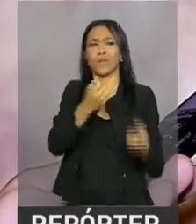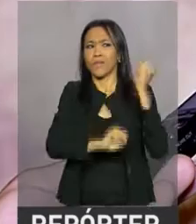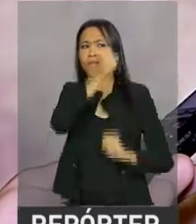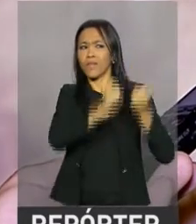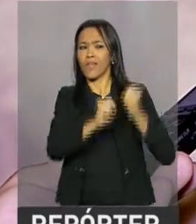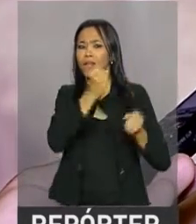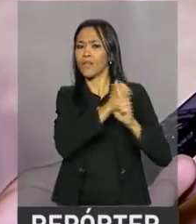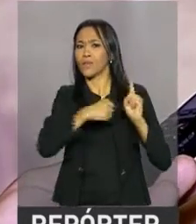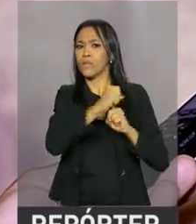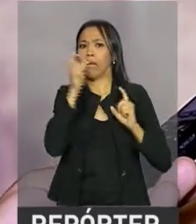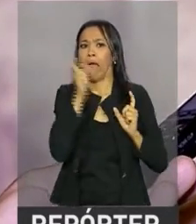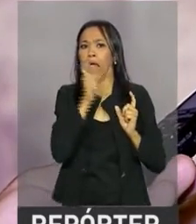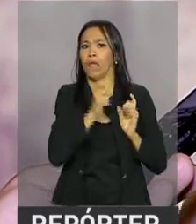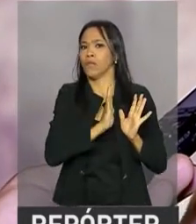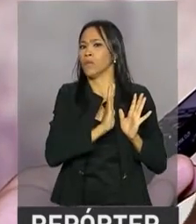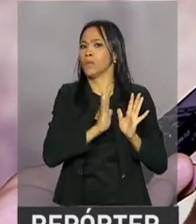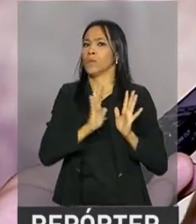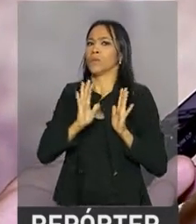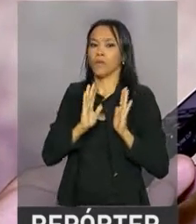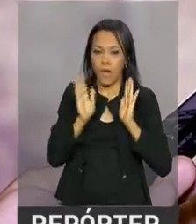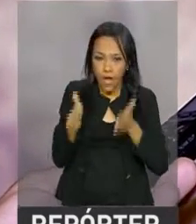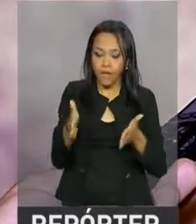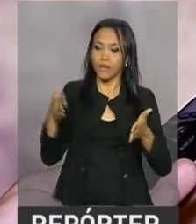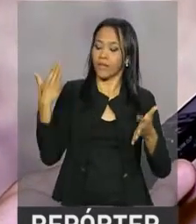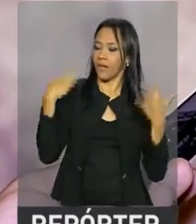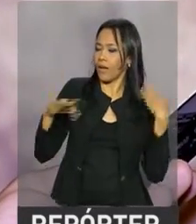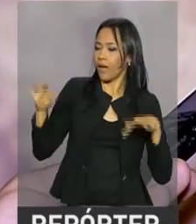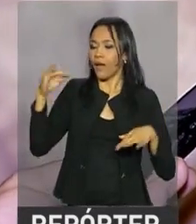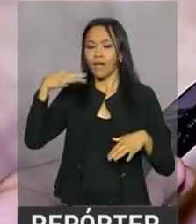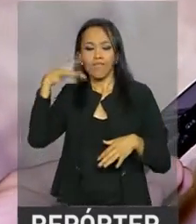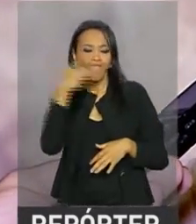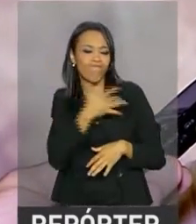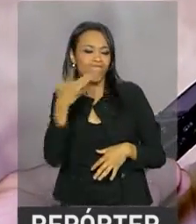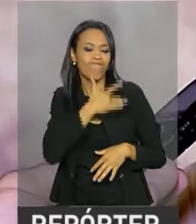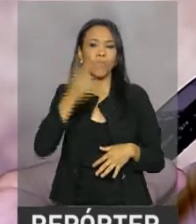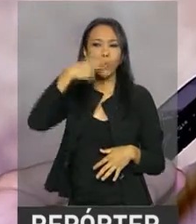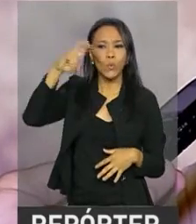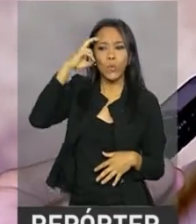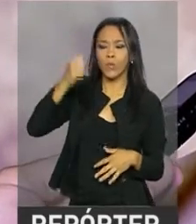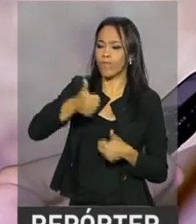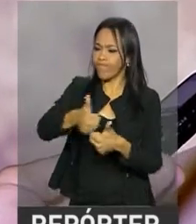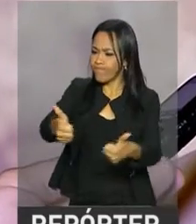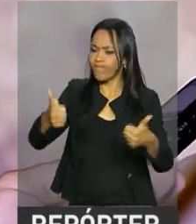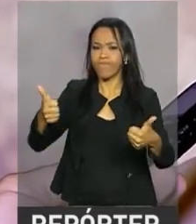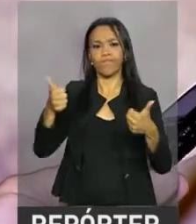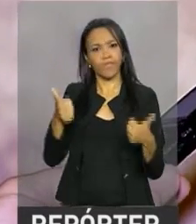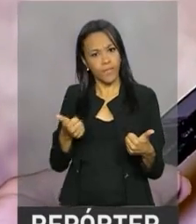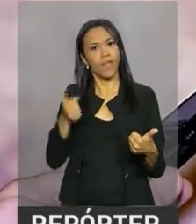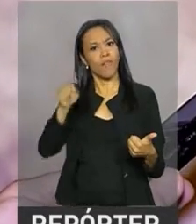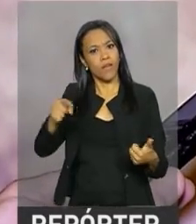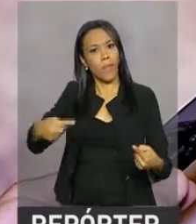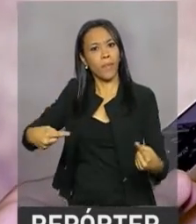nem que todas as atividades no ficando a ver a atividade cultural vai ter uma proeminência e nesse sentido